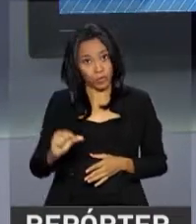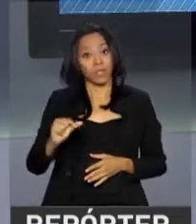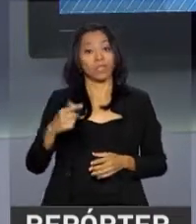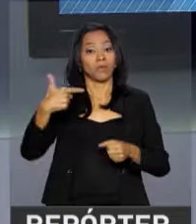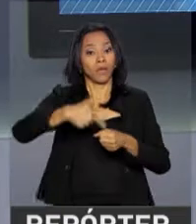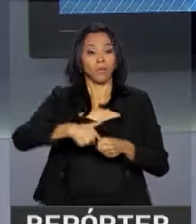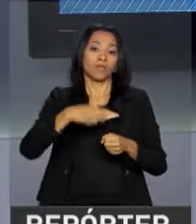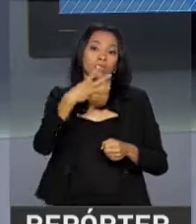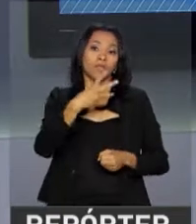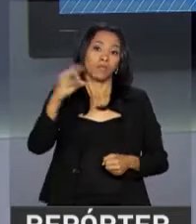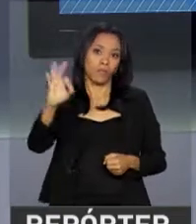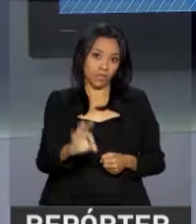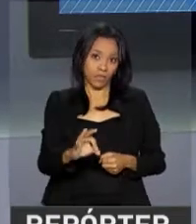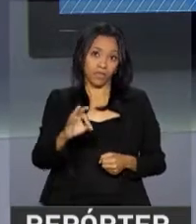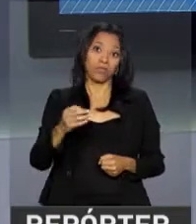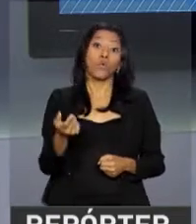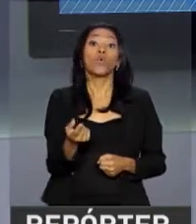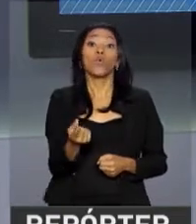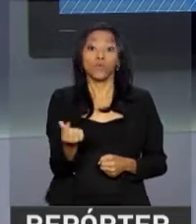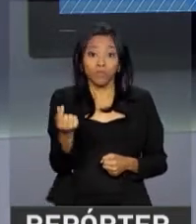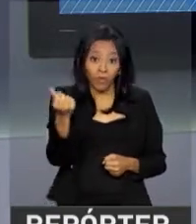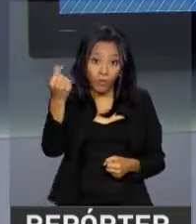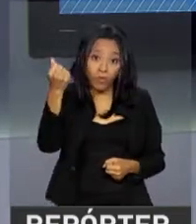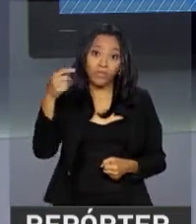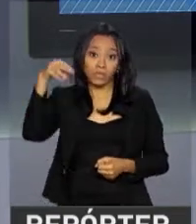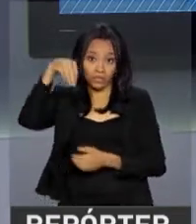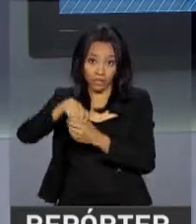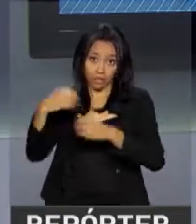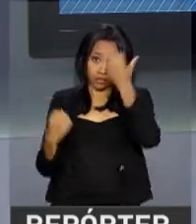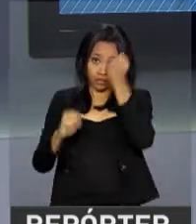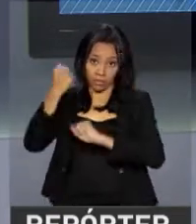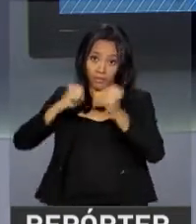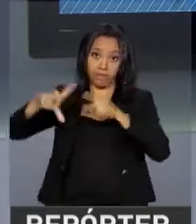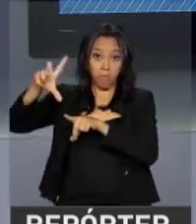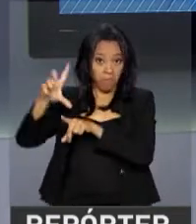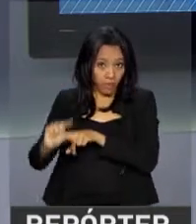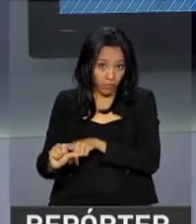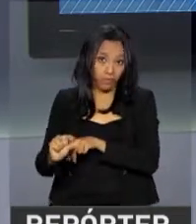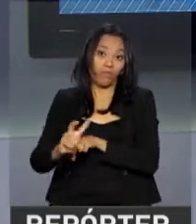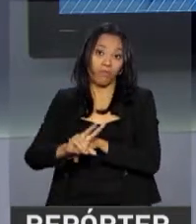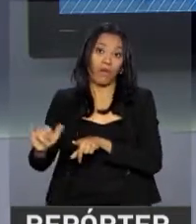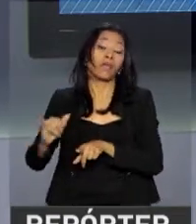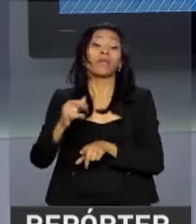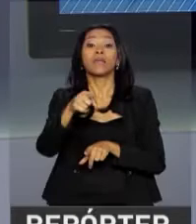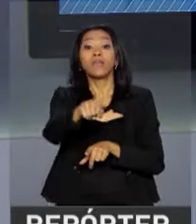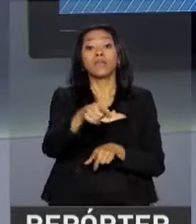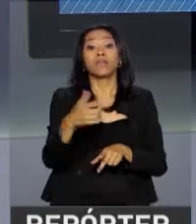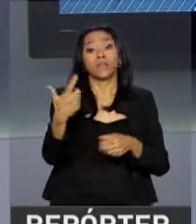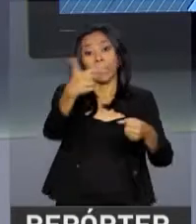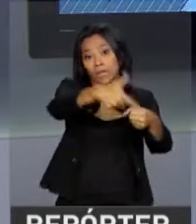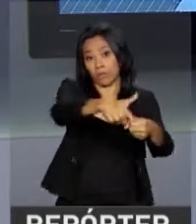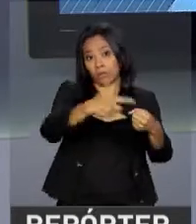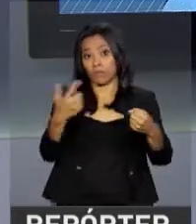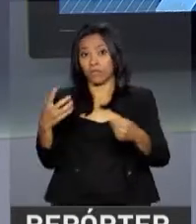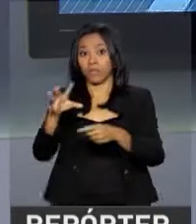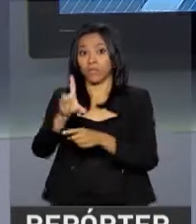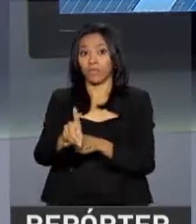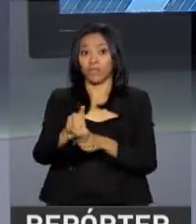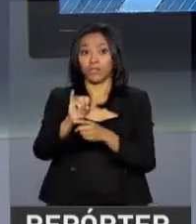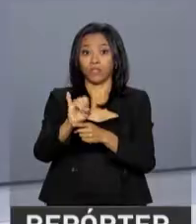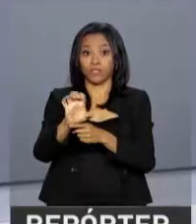valores já estarão mais baratos nas refinarias ea maior redução dos valores da gasolina e do diesel combustível de